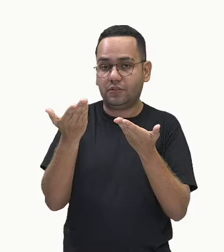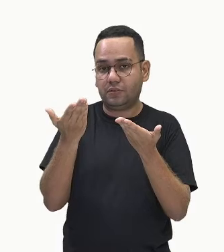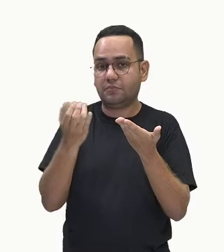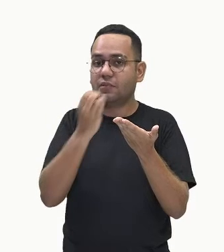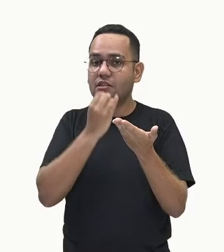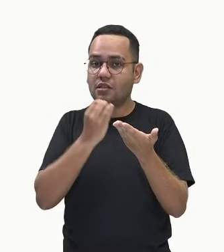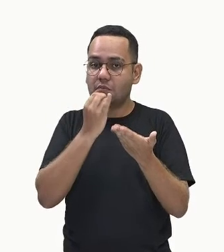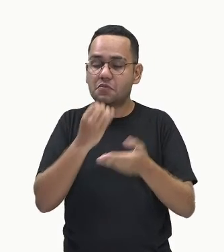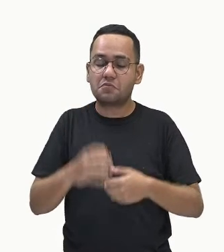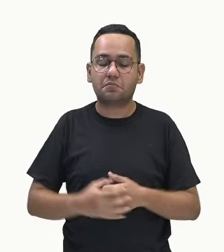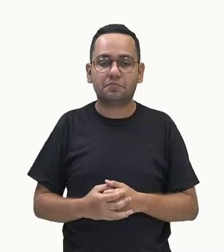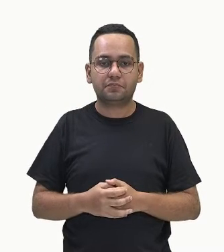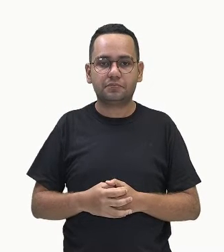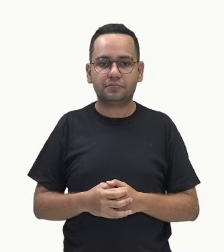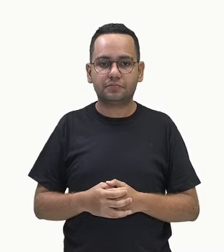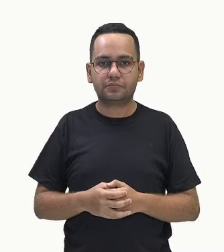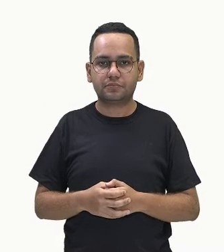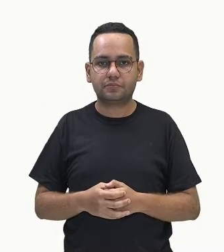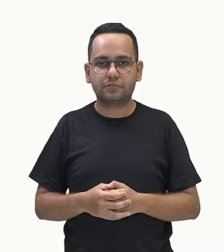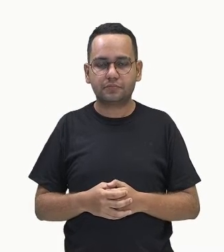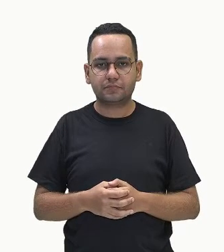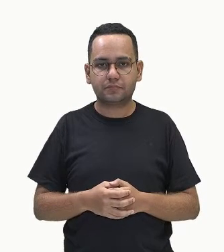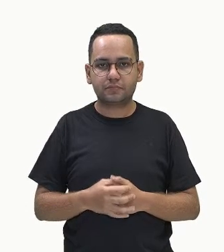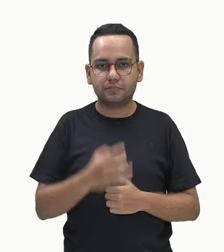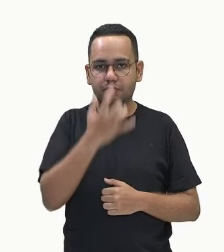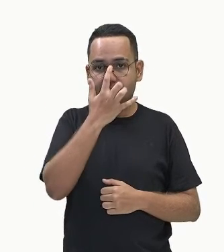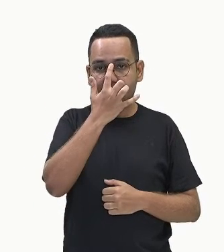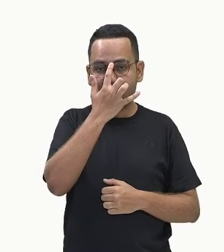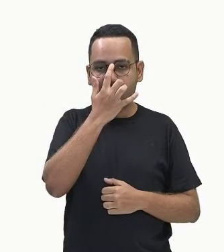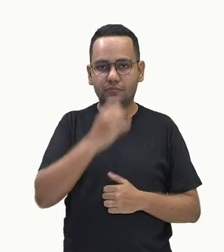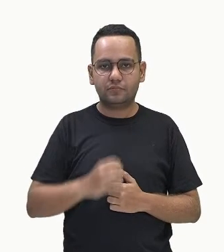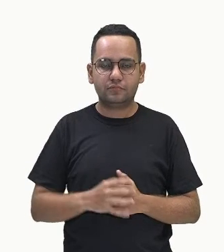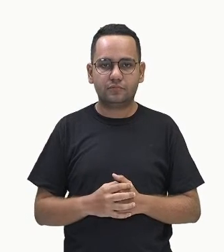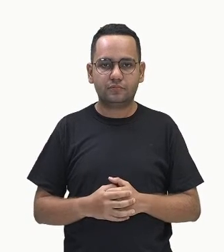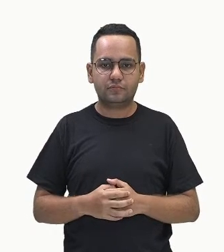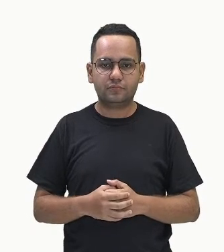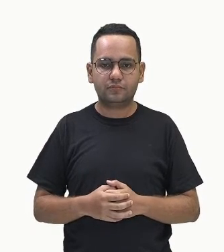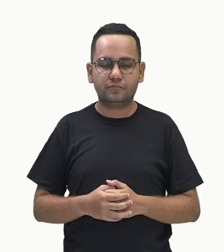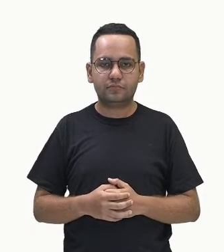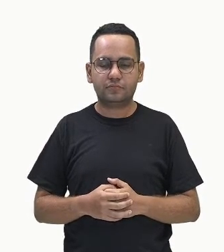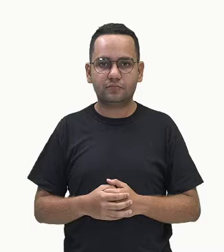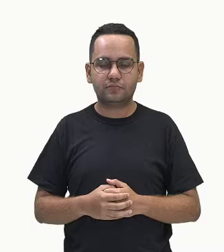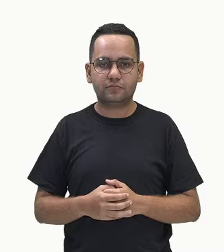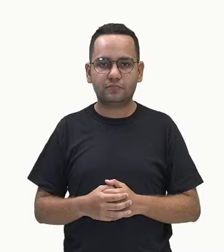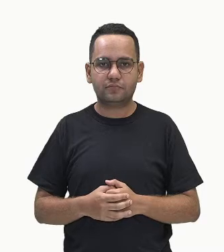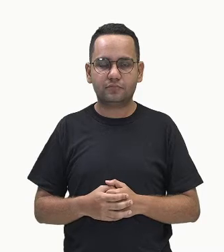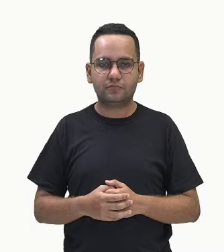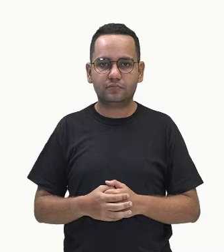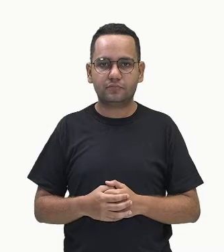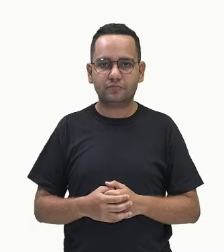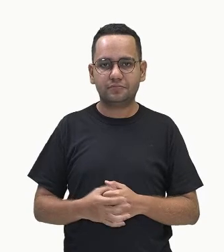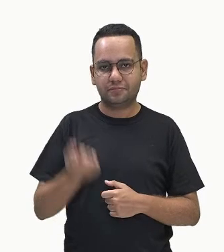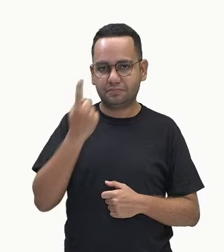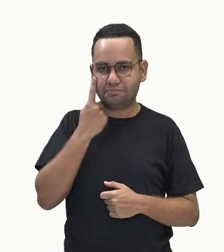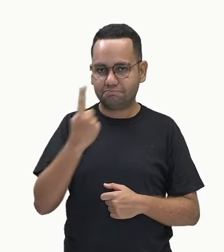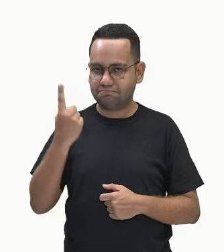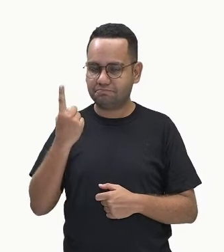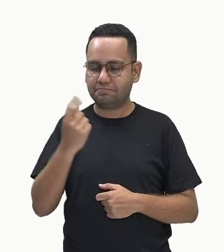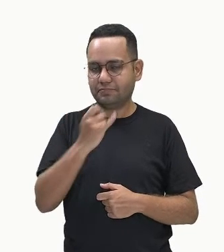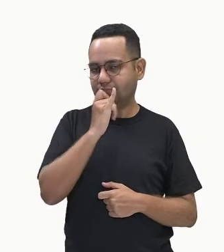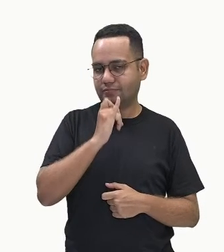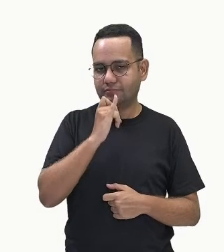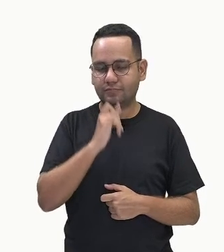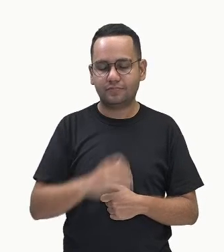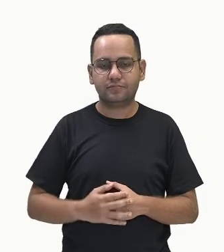uma expressão, tá? Olha aí na tela para vocês o nosso primeiro exemplo, tá?